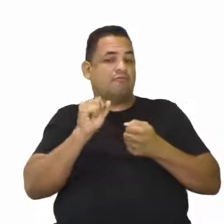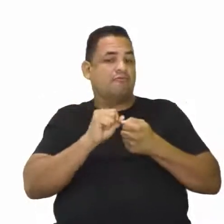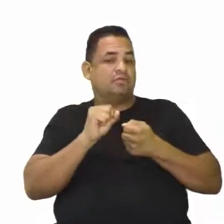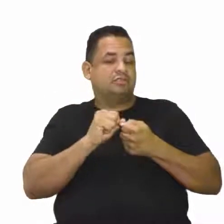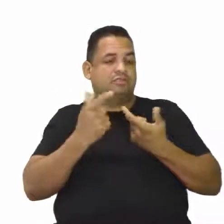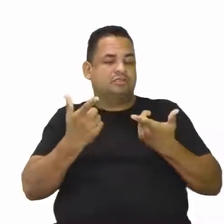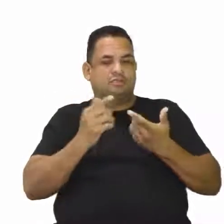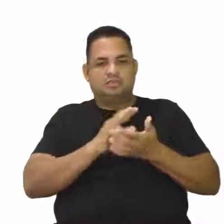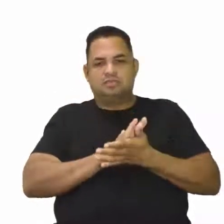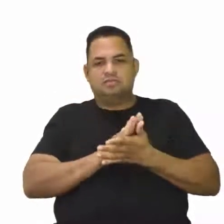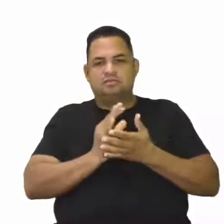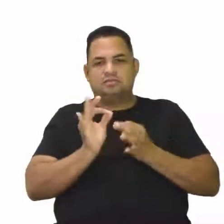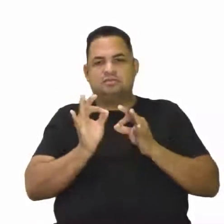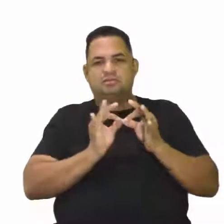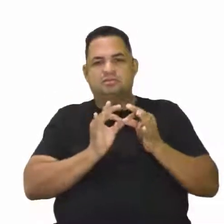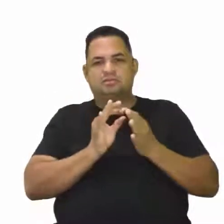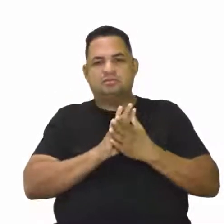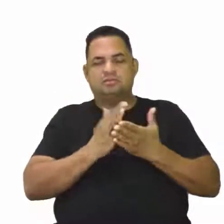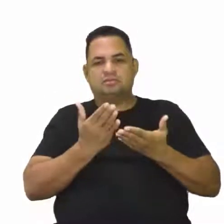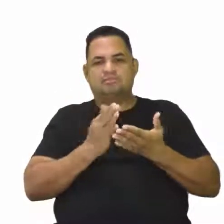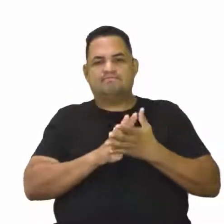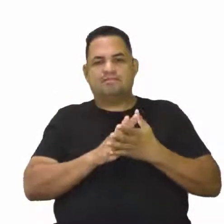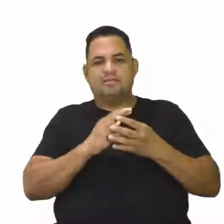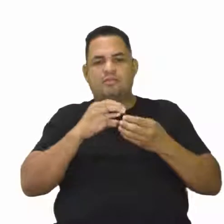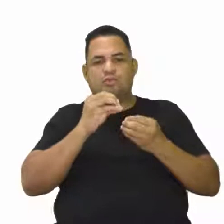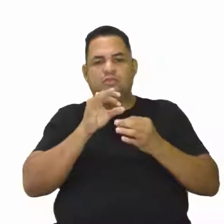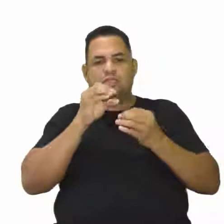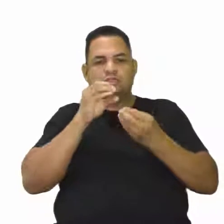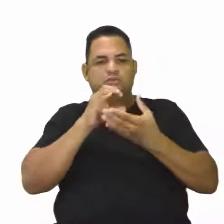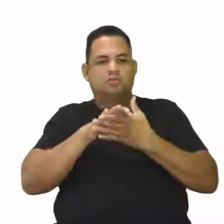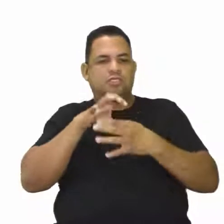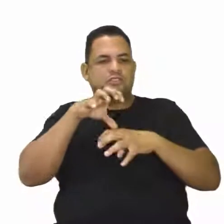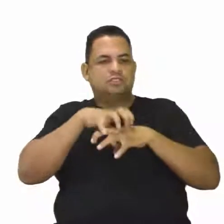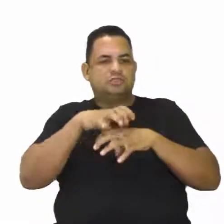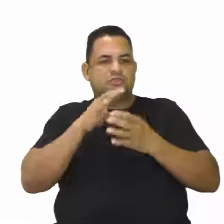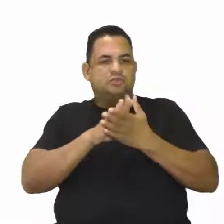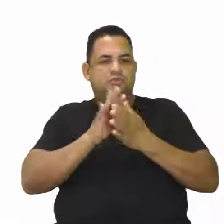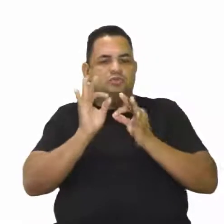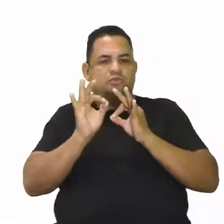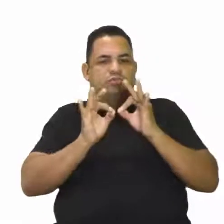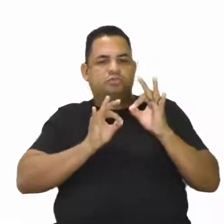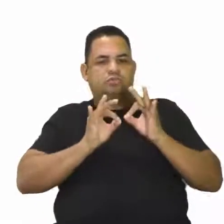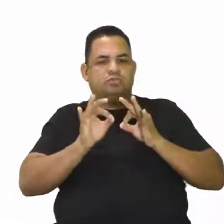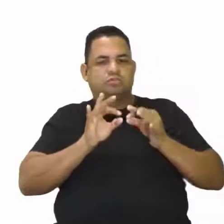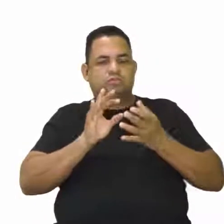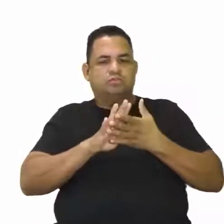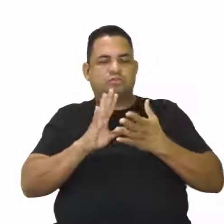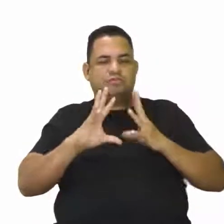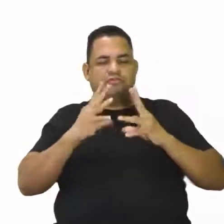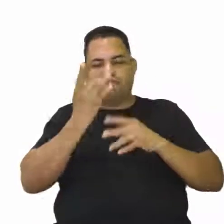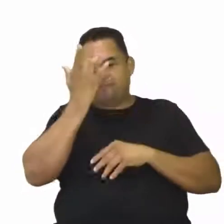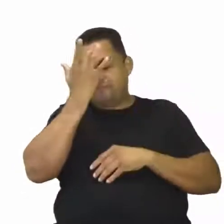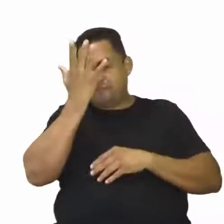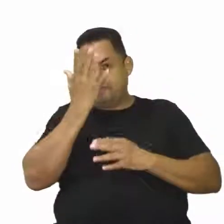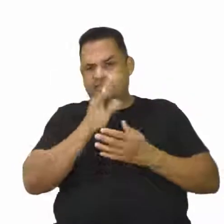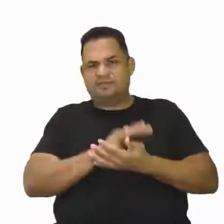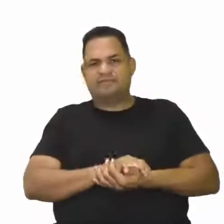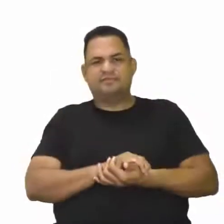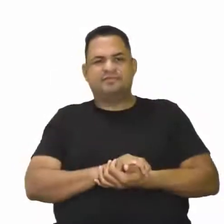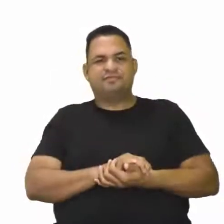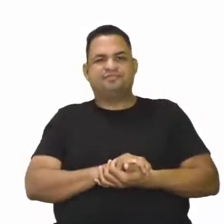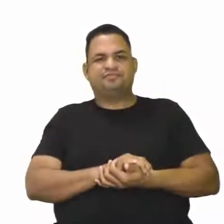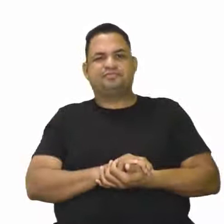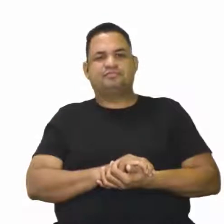prédio? Eles dizem que é como um Lego lá na China, né? Que é muito fácil, na verdade, eles falam, né?